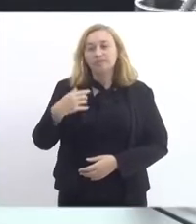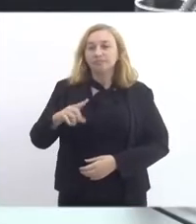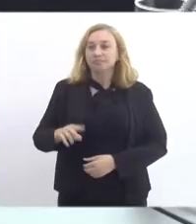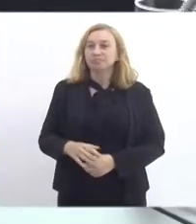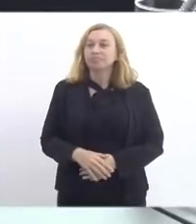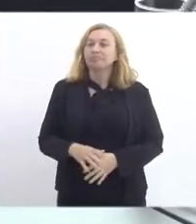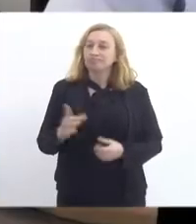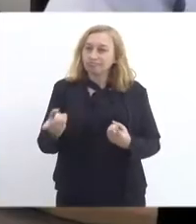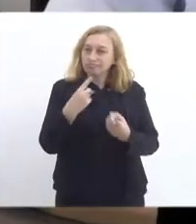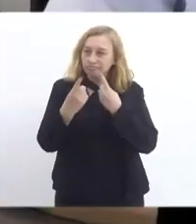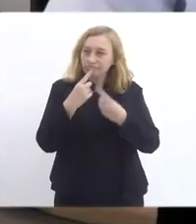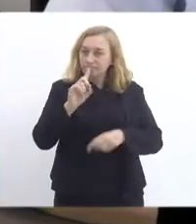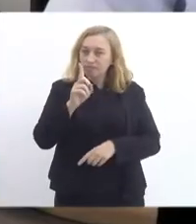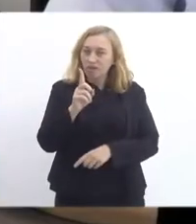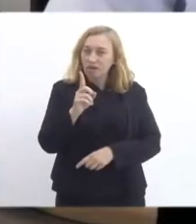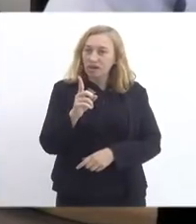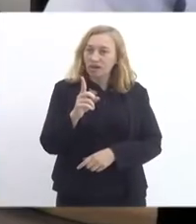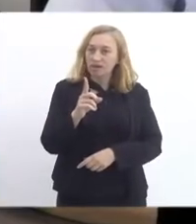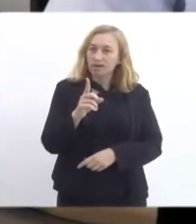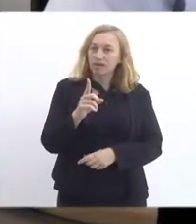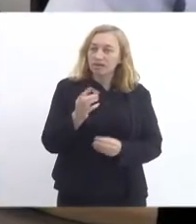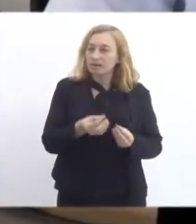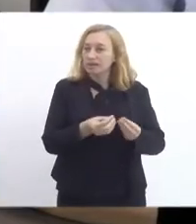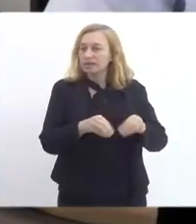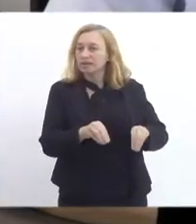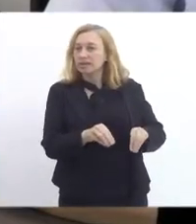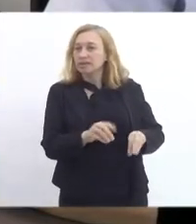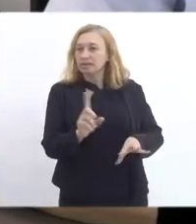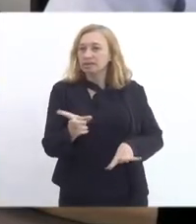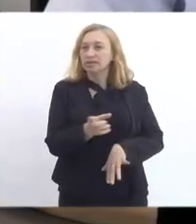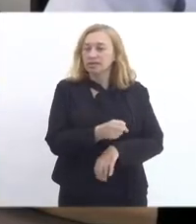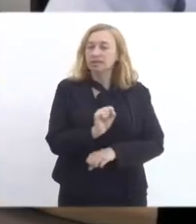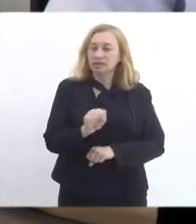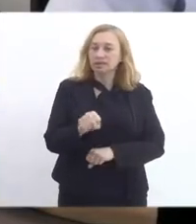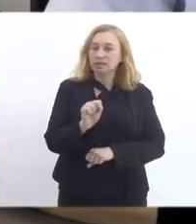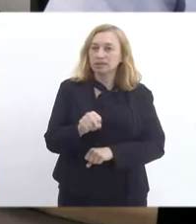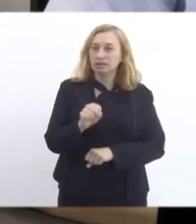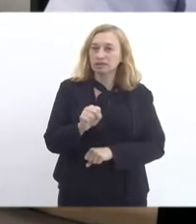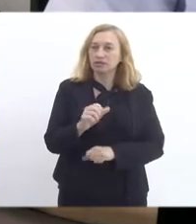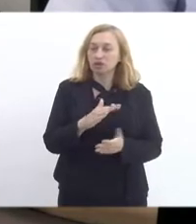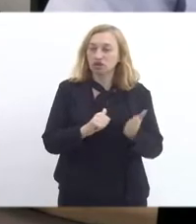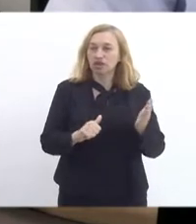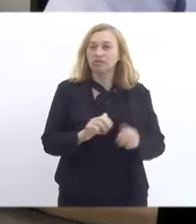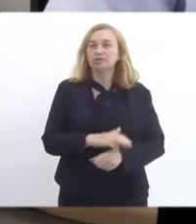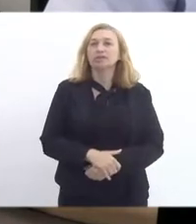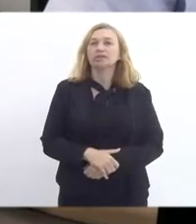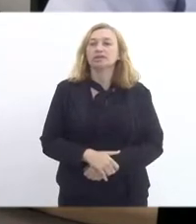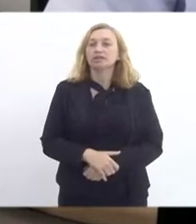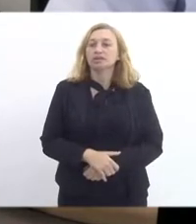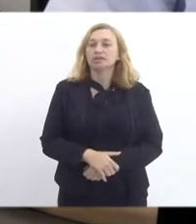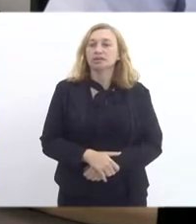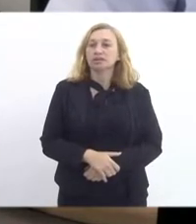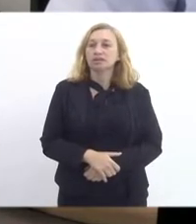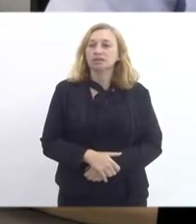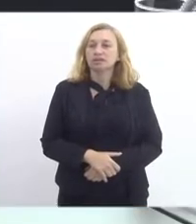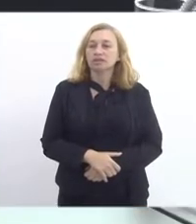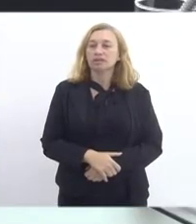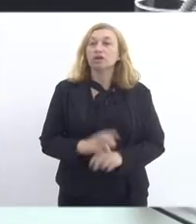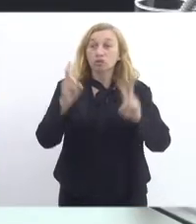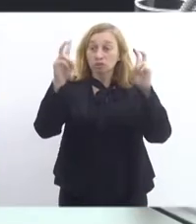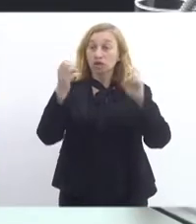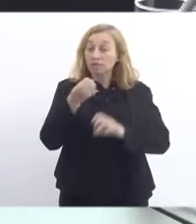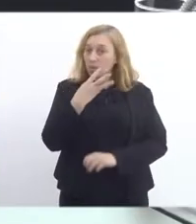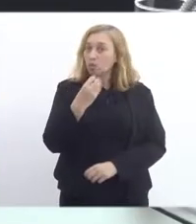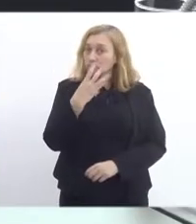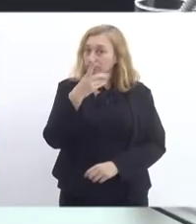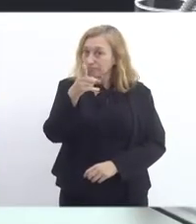treinado. Mas a discussão não era do mérito, era da prejudicabilidade. Não, mas seria, sim. E foi retirado. Foi retirado. Mas o tema é bom.